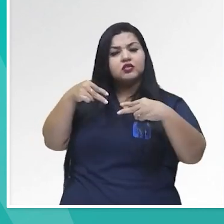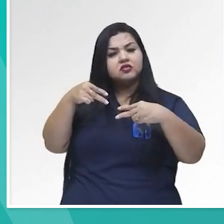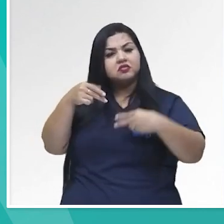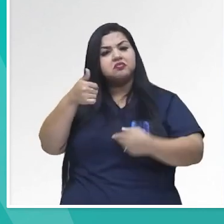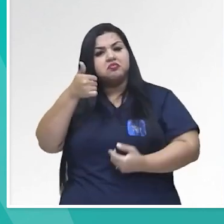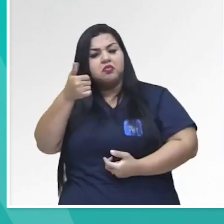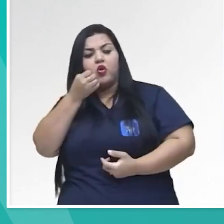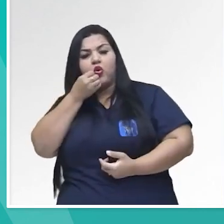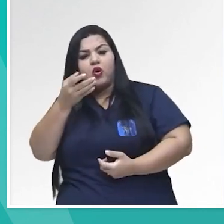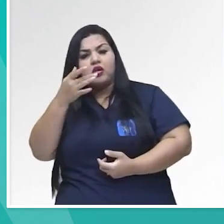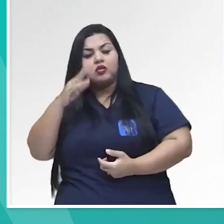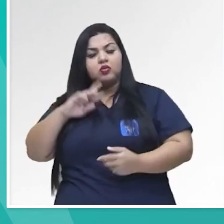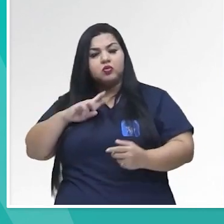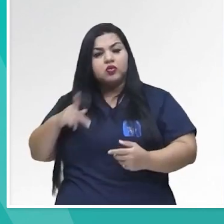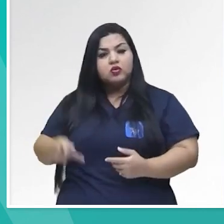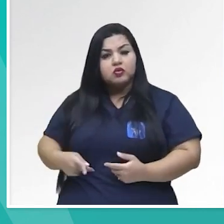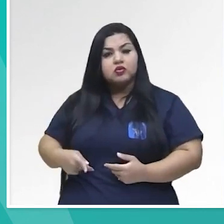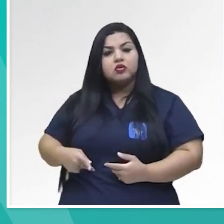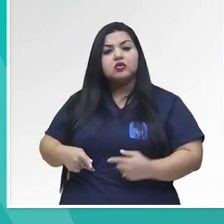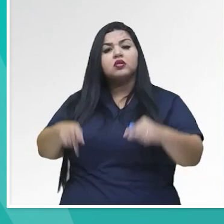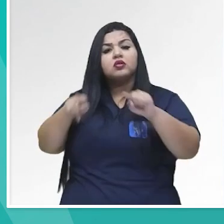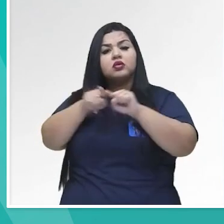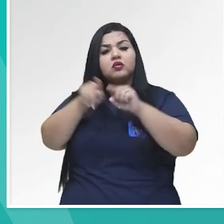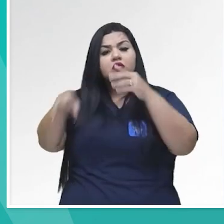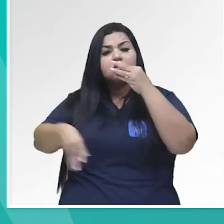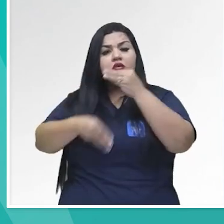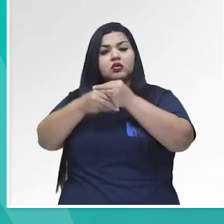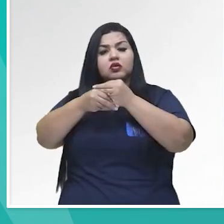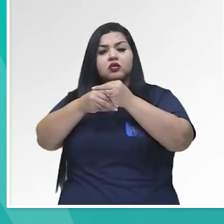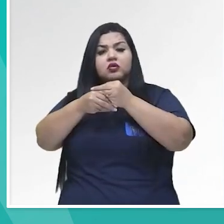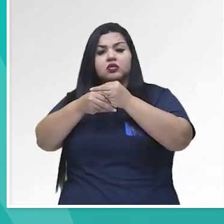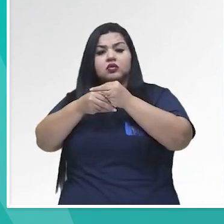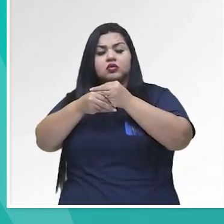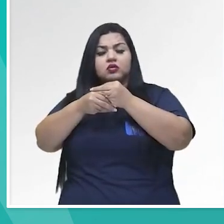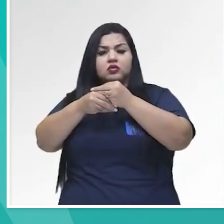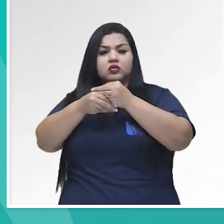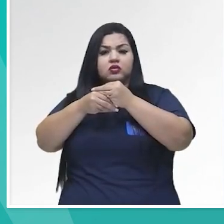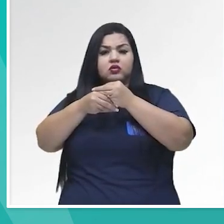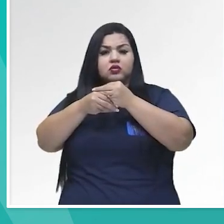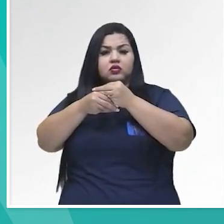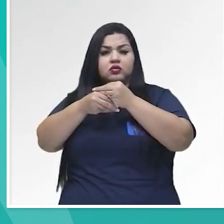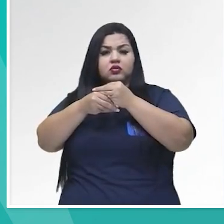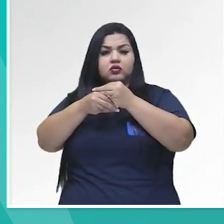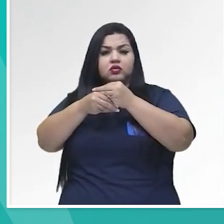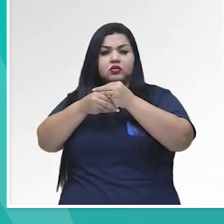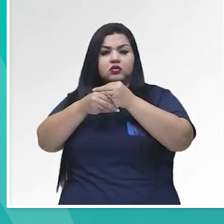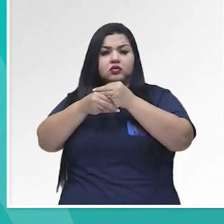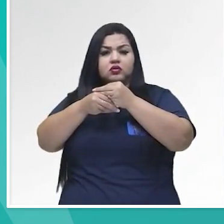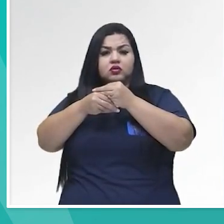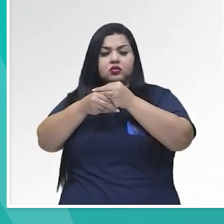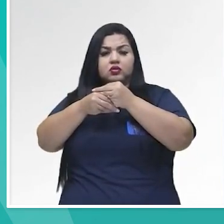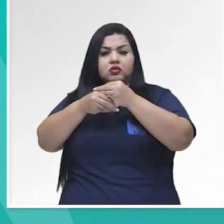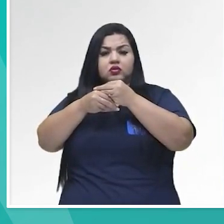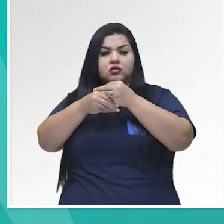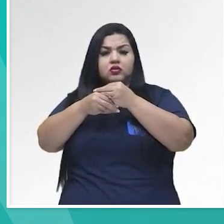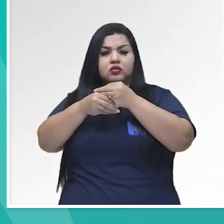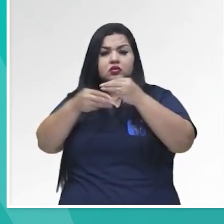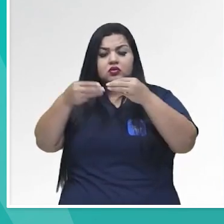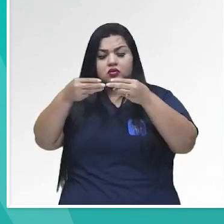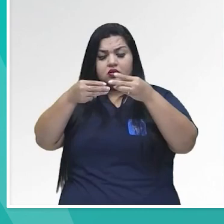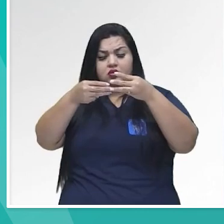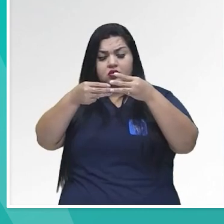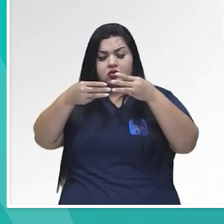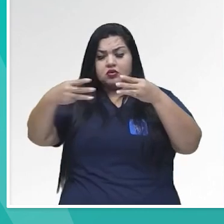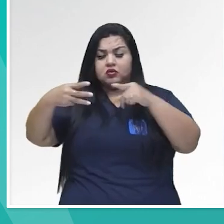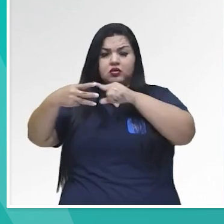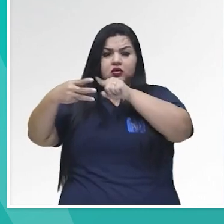humano, e que foi completado com com esses três acentos, né? O